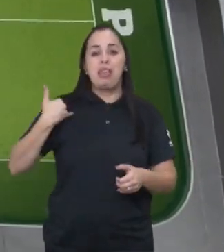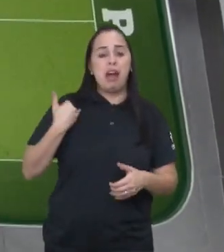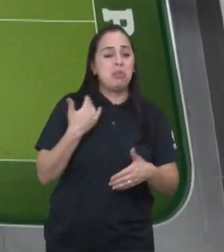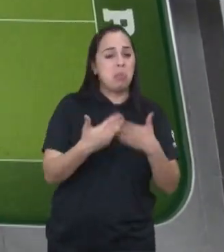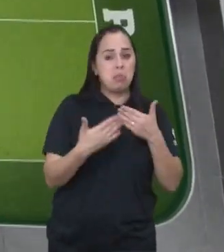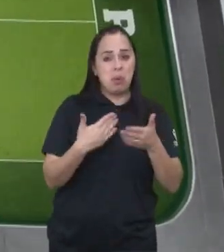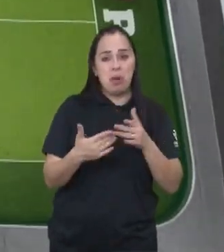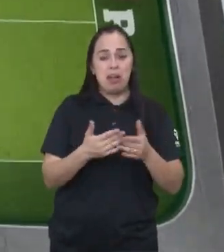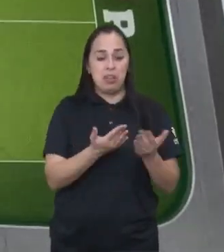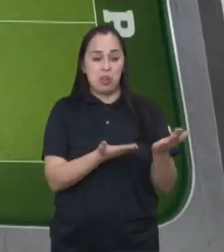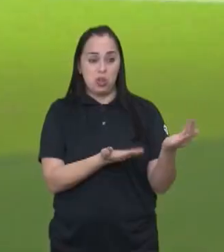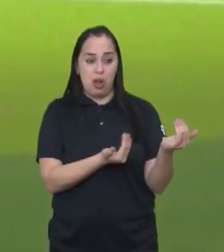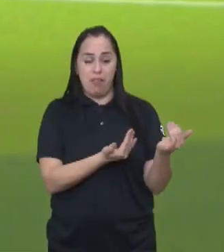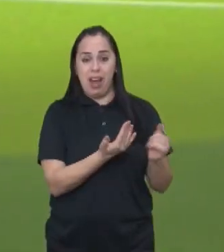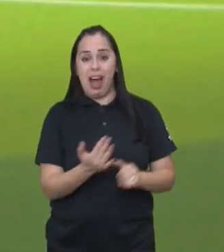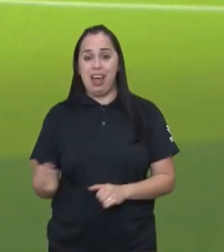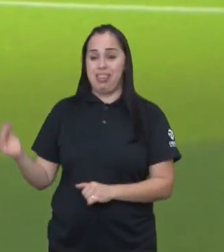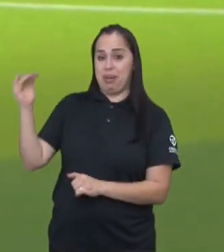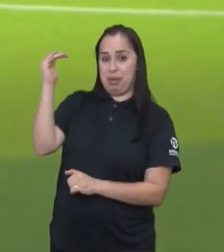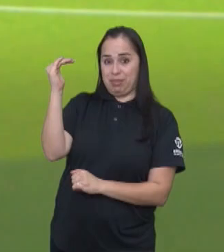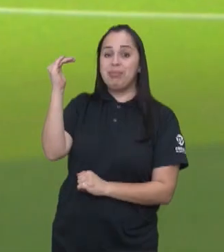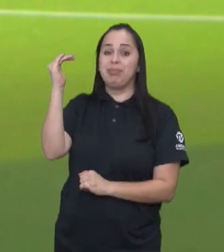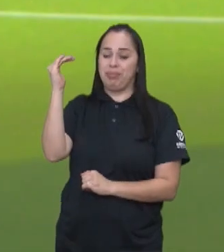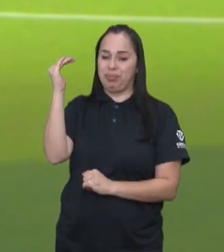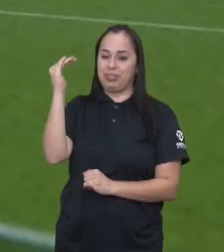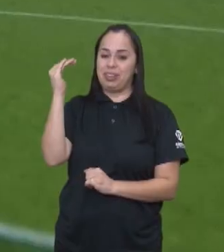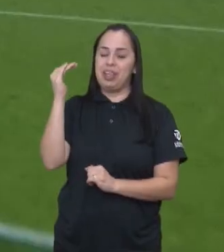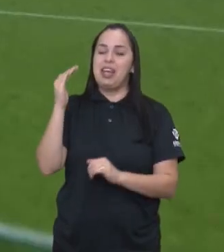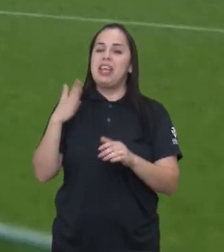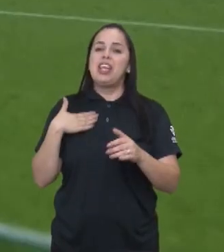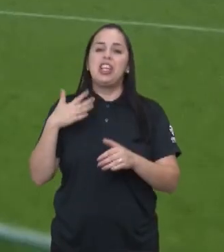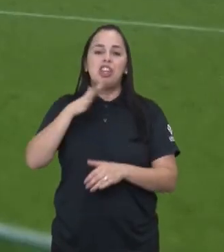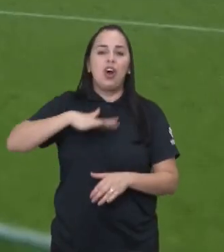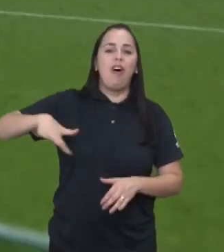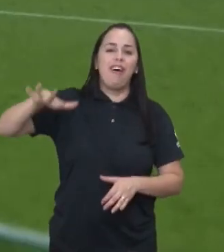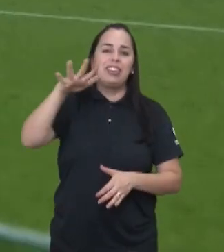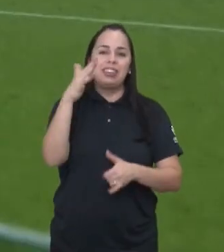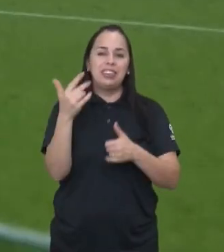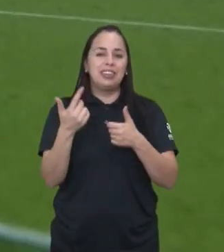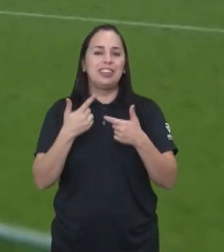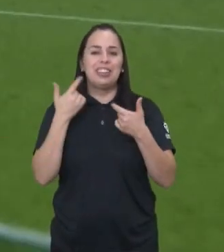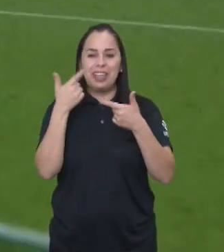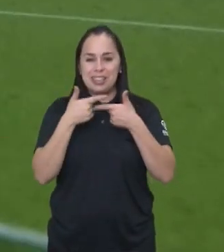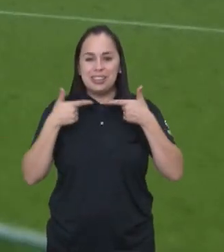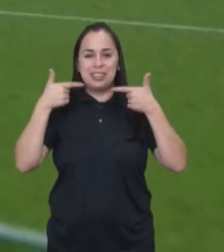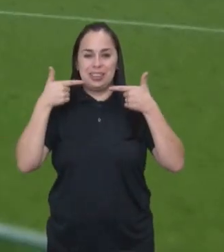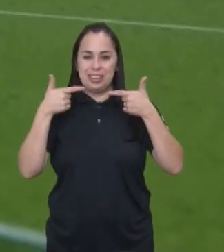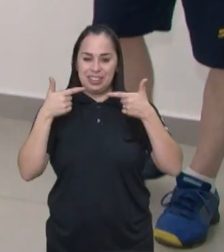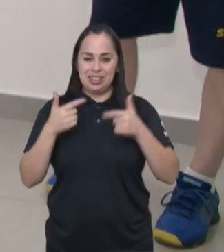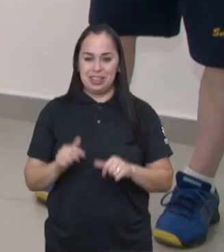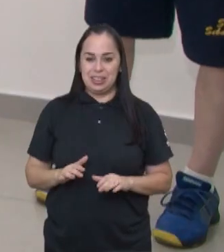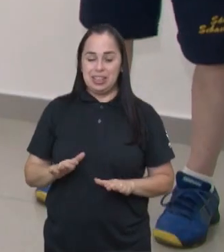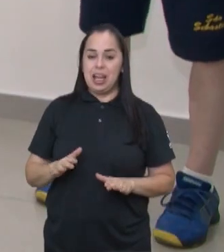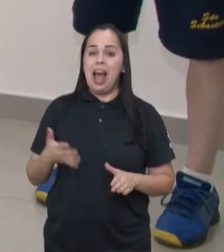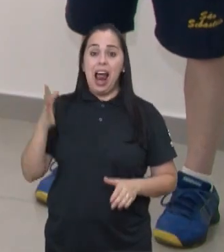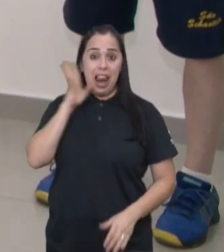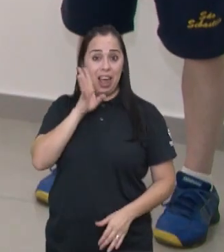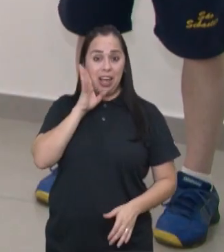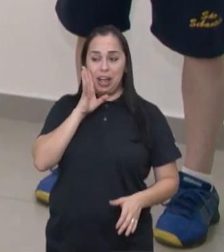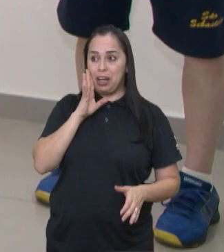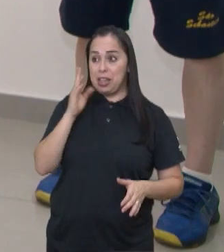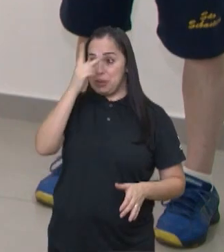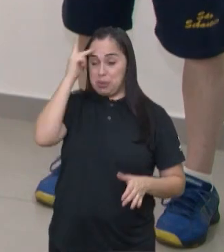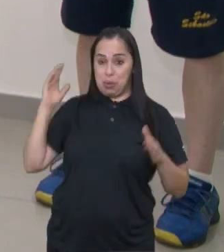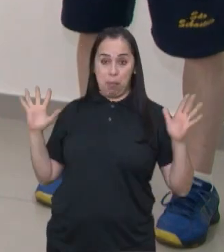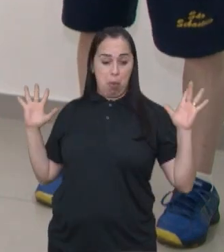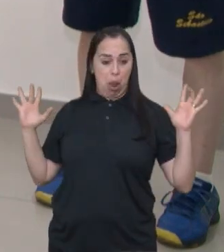dos mais jovens aos mais velhos. E o melhor, fazendo com que todos se divirtam de maneira saudável. Então é legal que todo mundo se